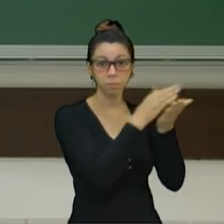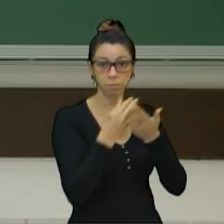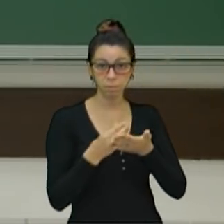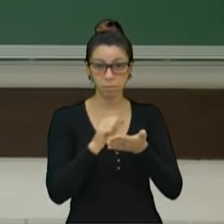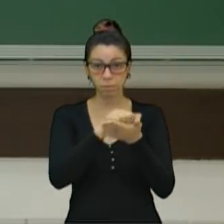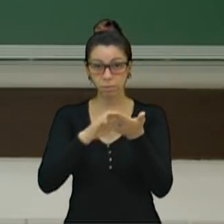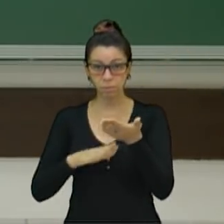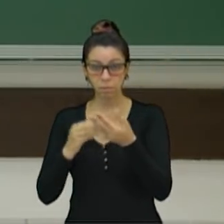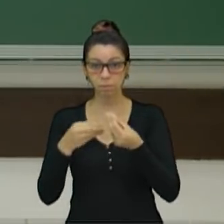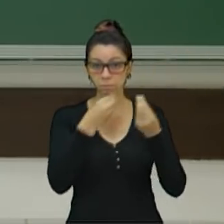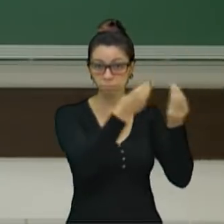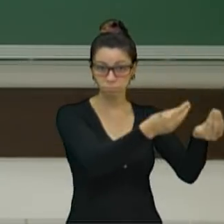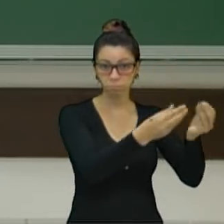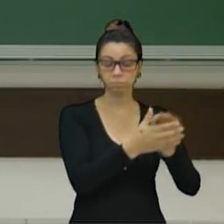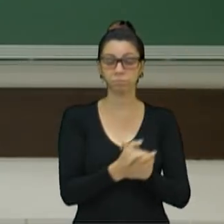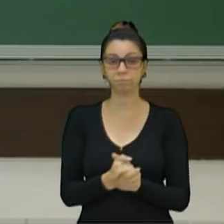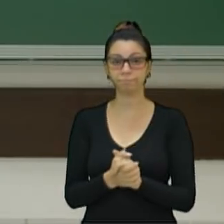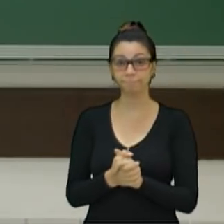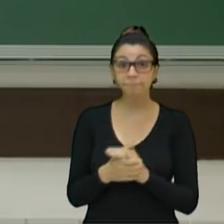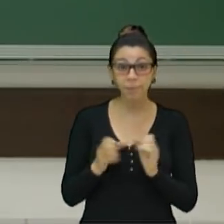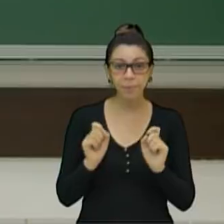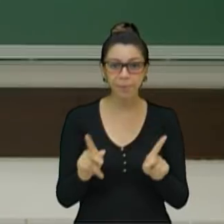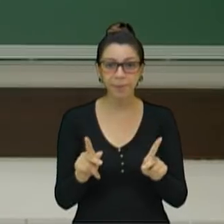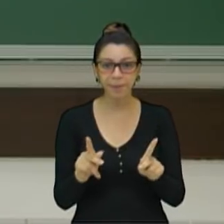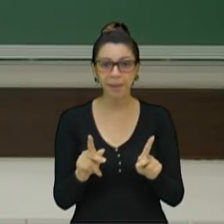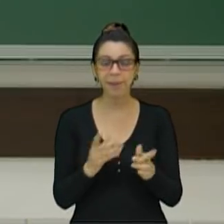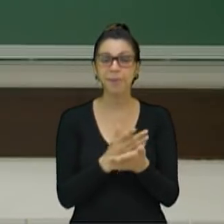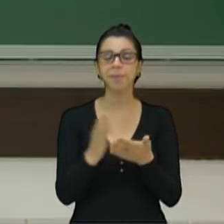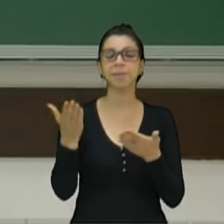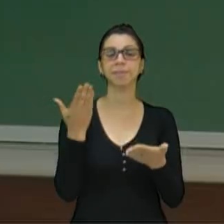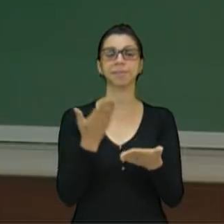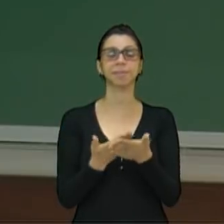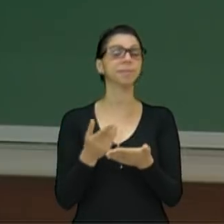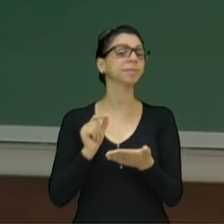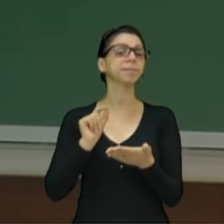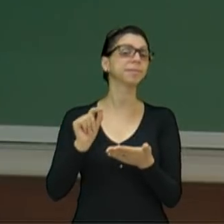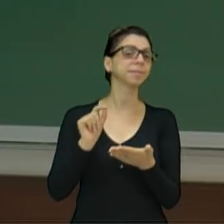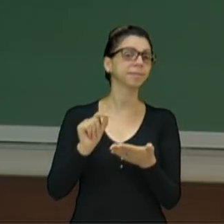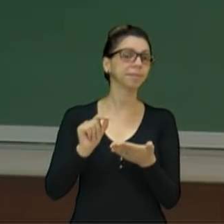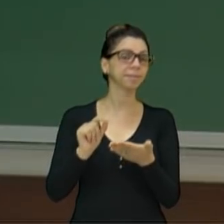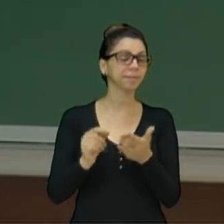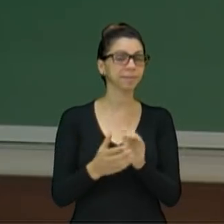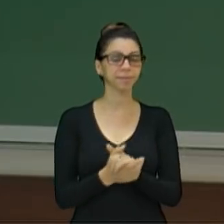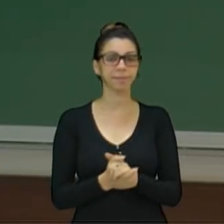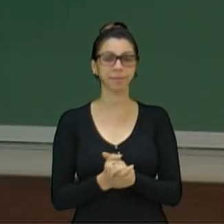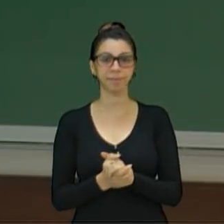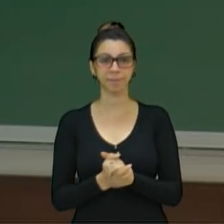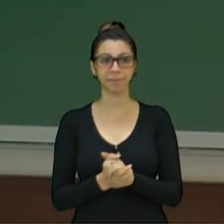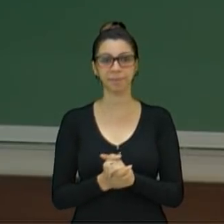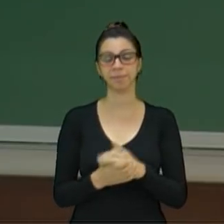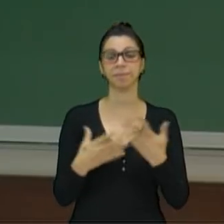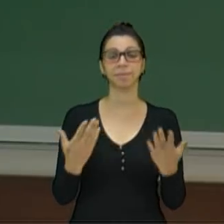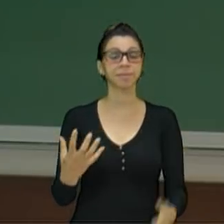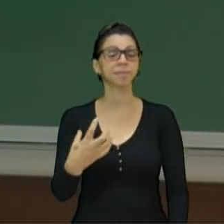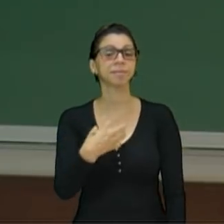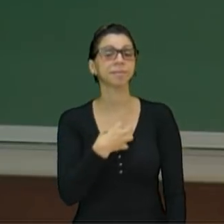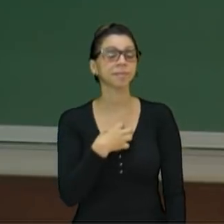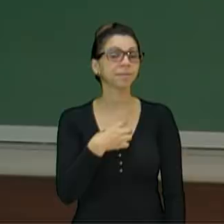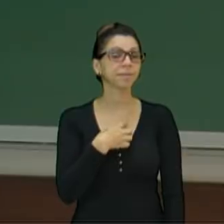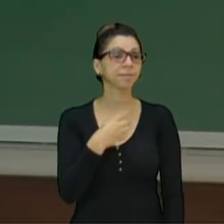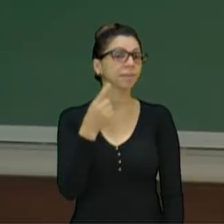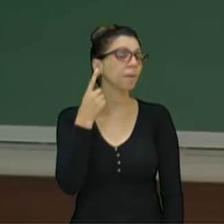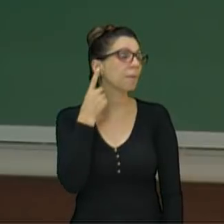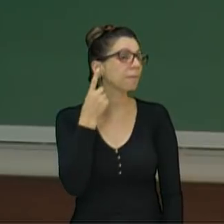Fechou? Vamos começar a nossa aula de hoje? Sempre começamos como? Isso mesmo, usei o meu sentido agora.